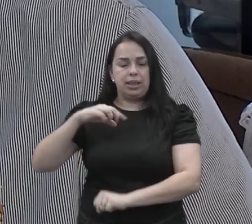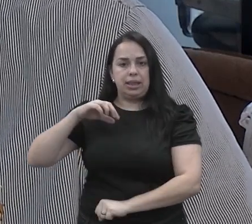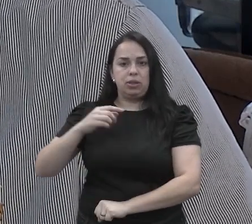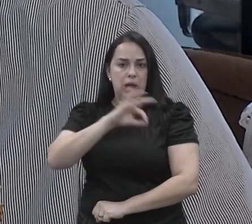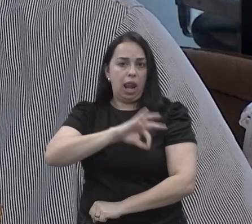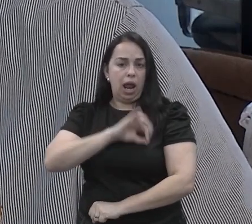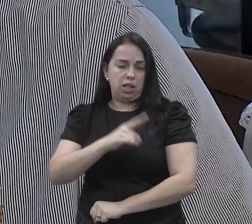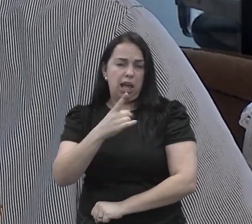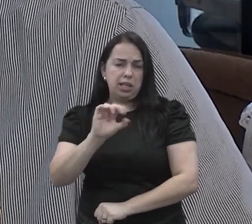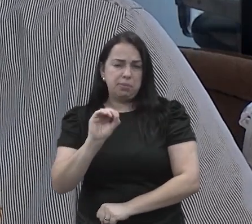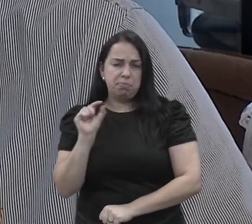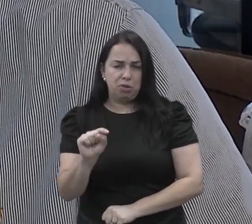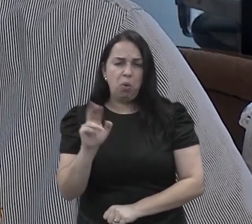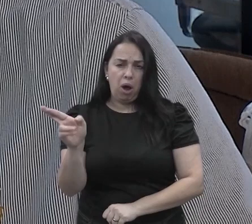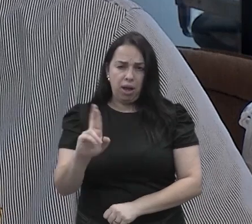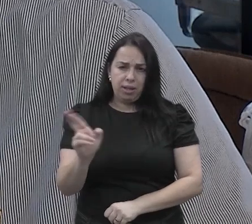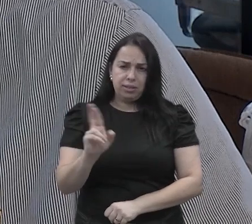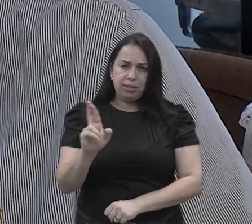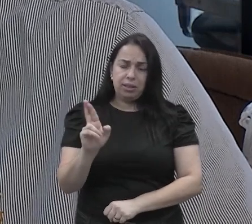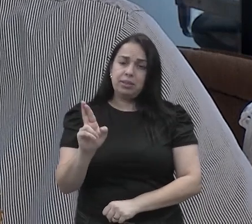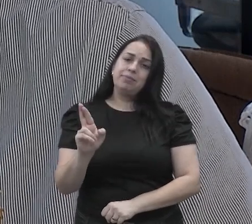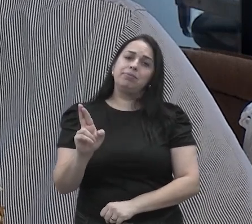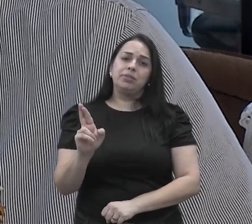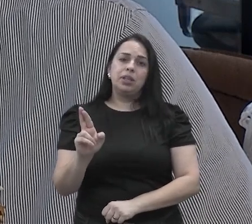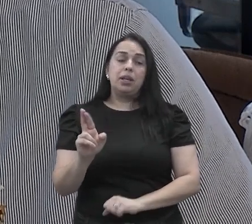Se uma família tem uma renda de R$10 mil,